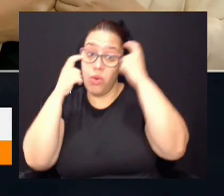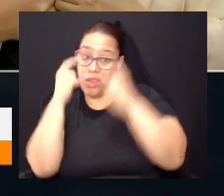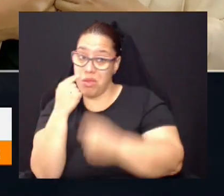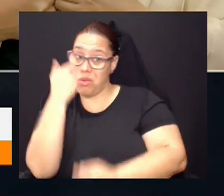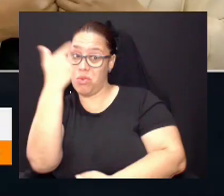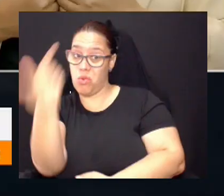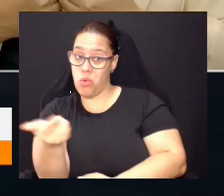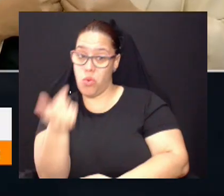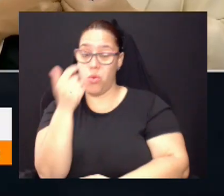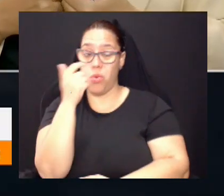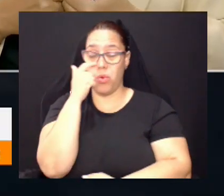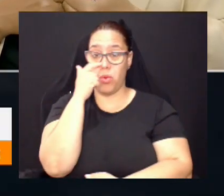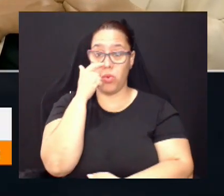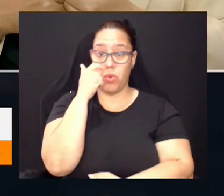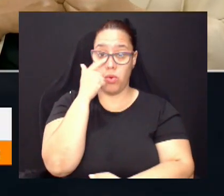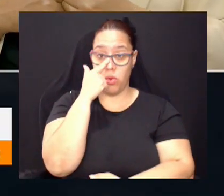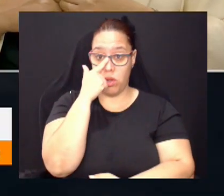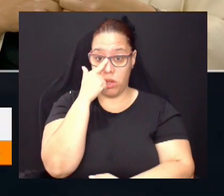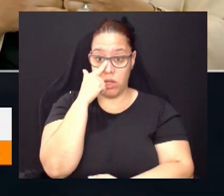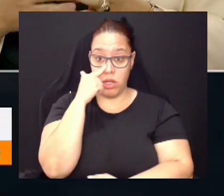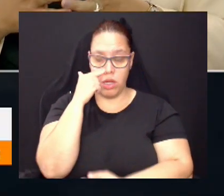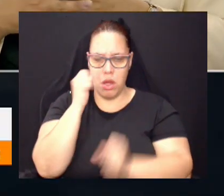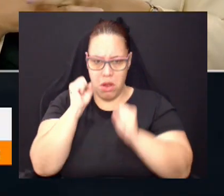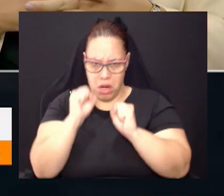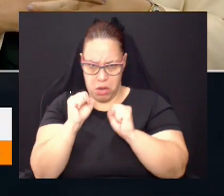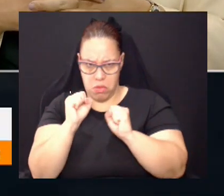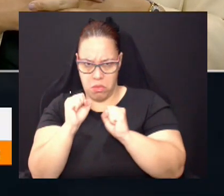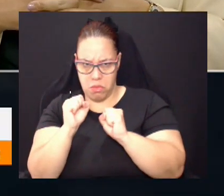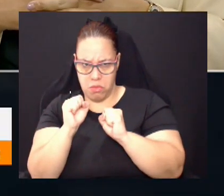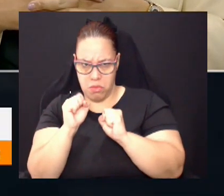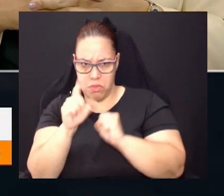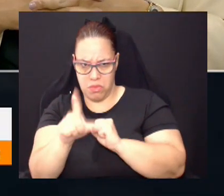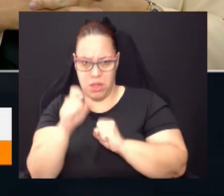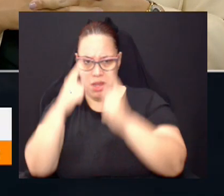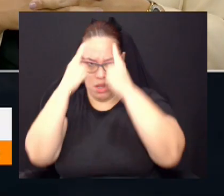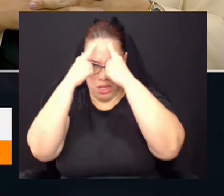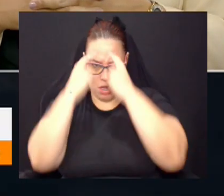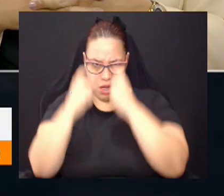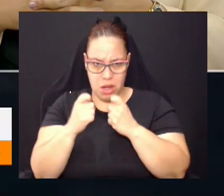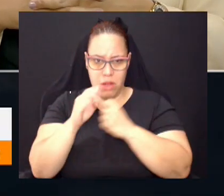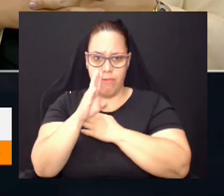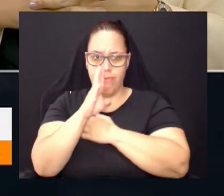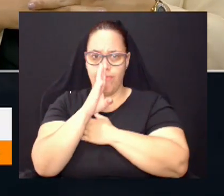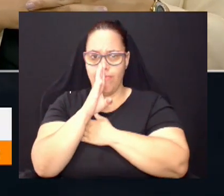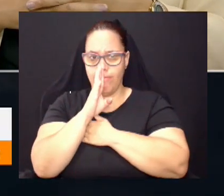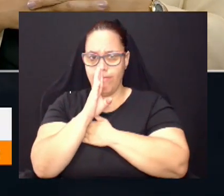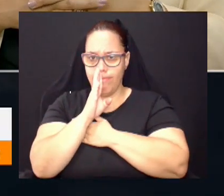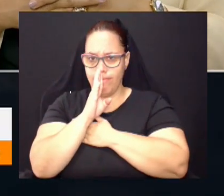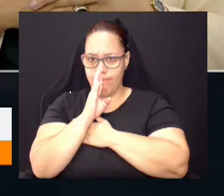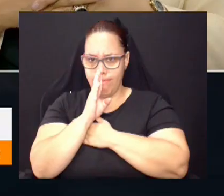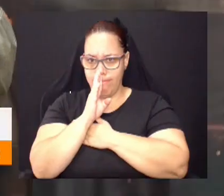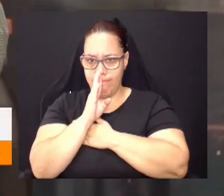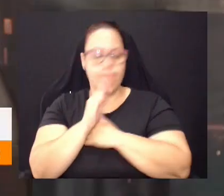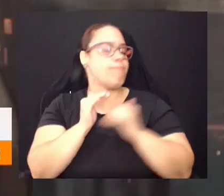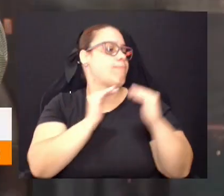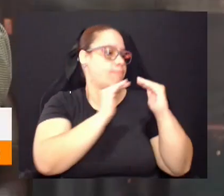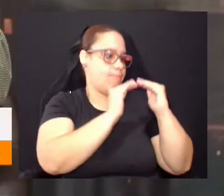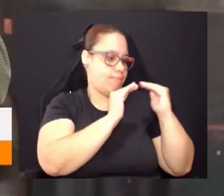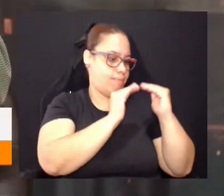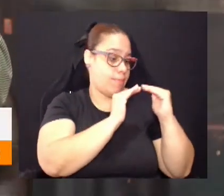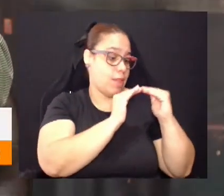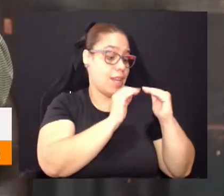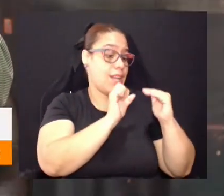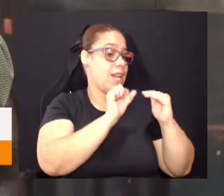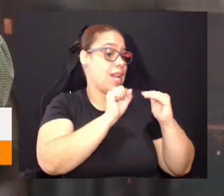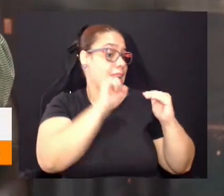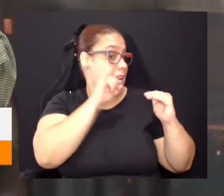né? Isso pode ser considerado uma forma de violência silenciosa? Com certeza, se não uma violência